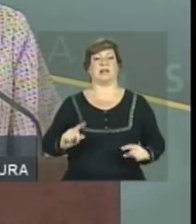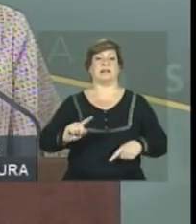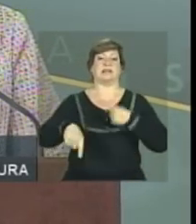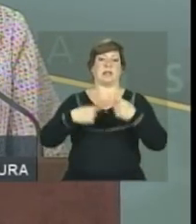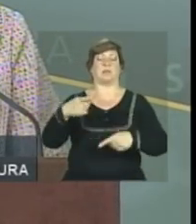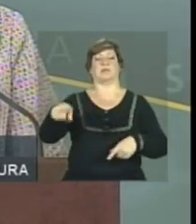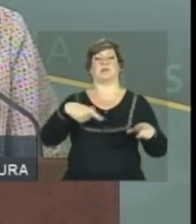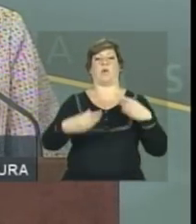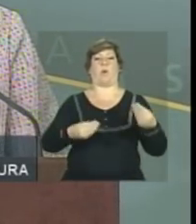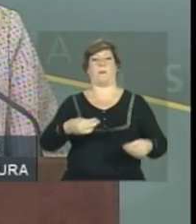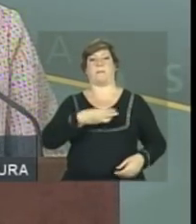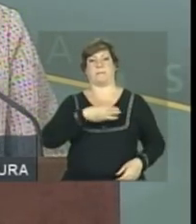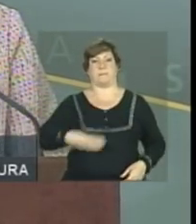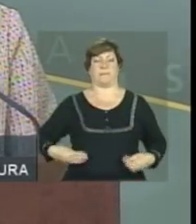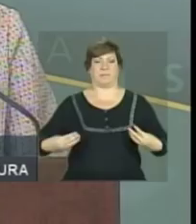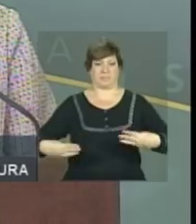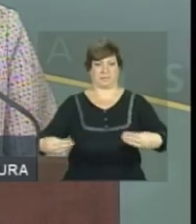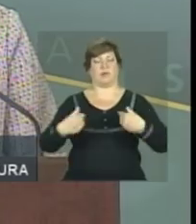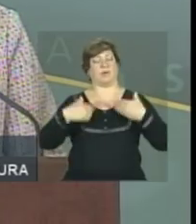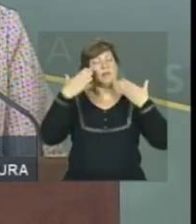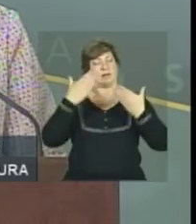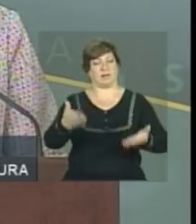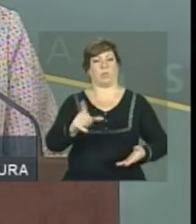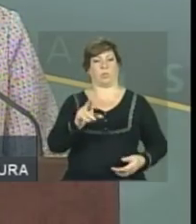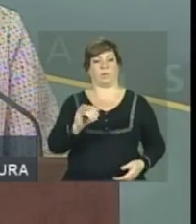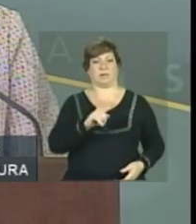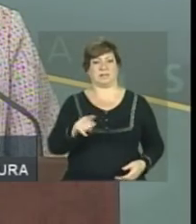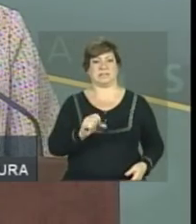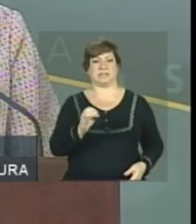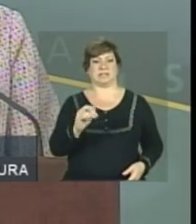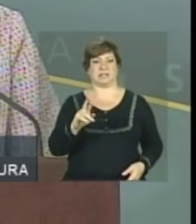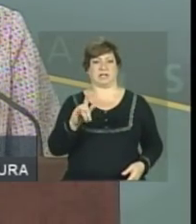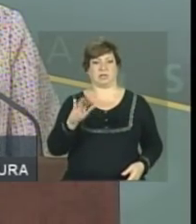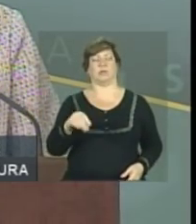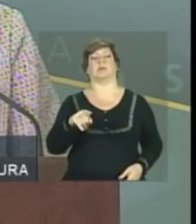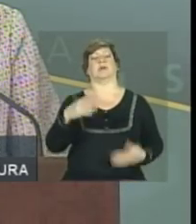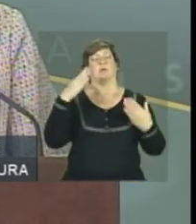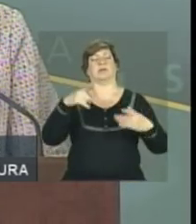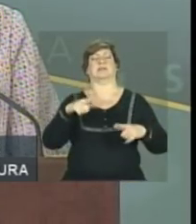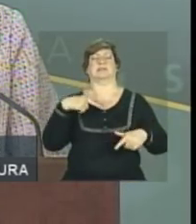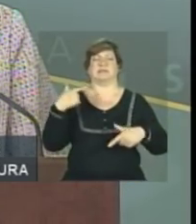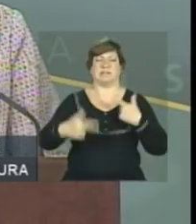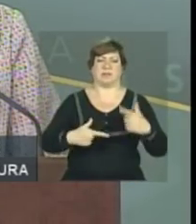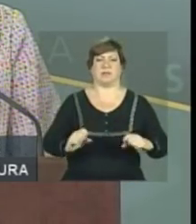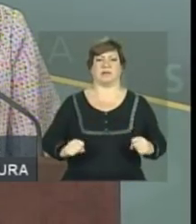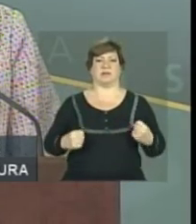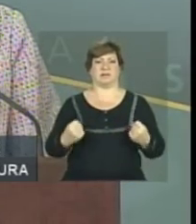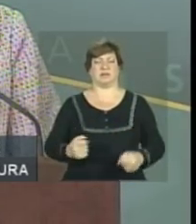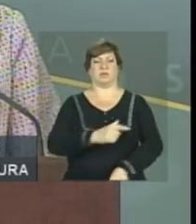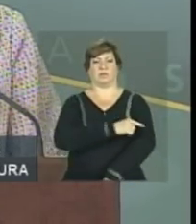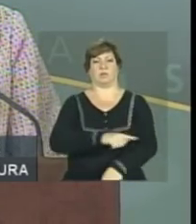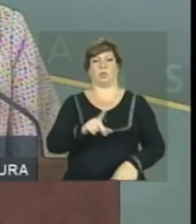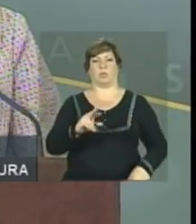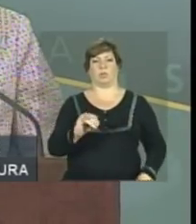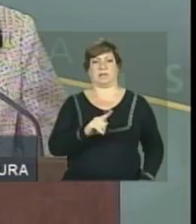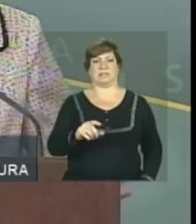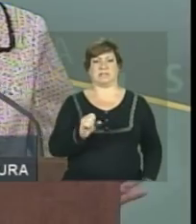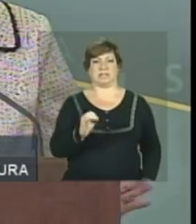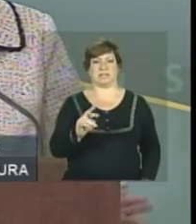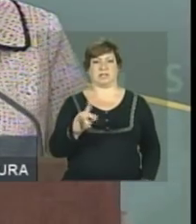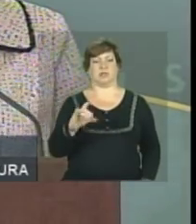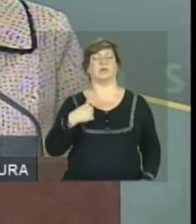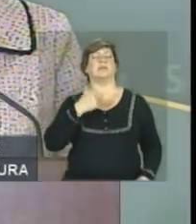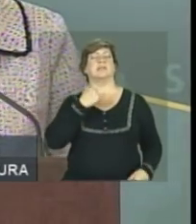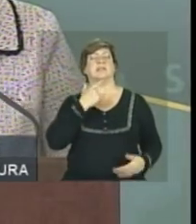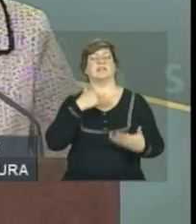exerceu no Ministério. Agradeço o trabalho, a dedicação e, sobretudo, a lealdade de Luiz Sérgio, e lhe